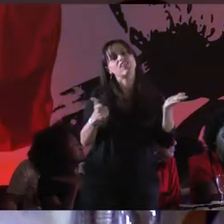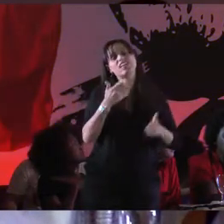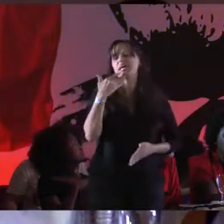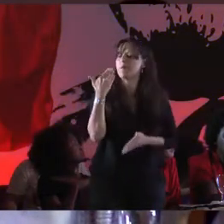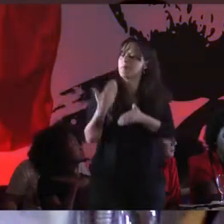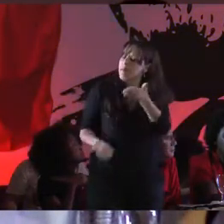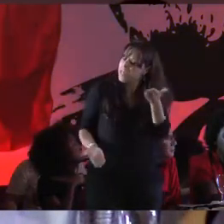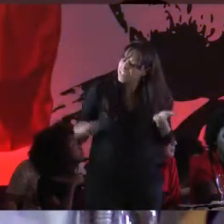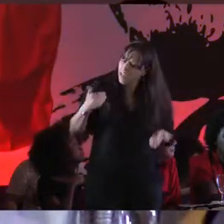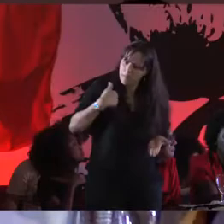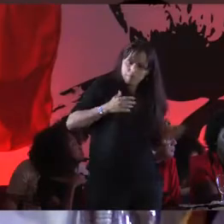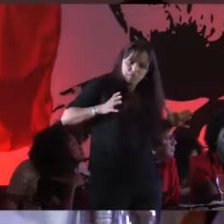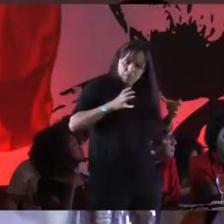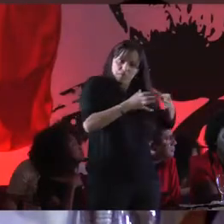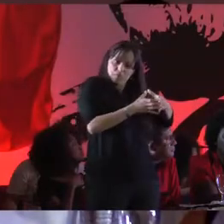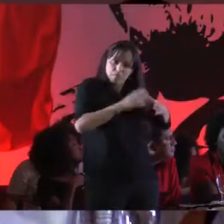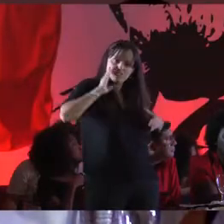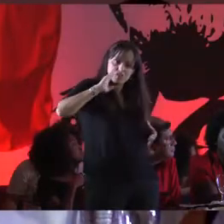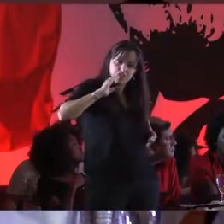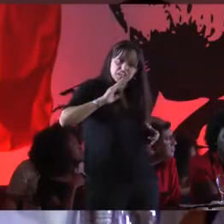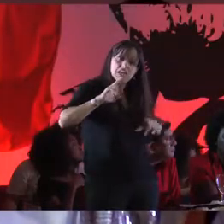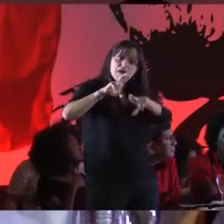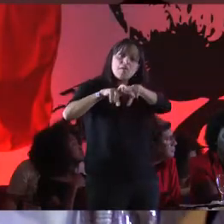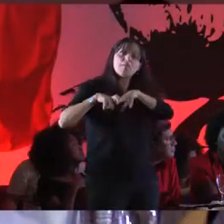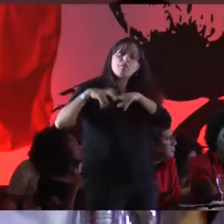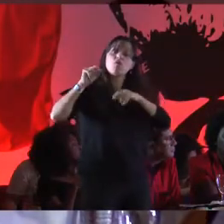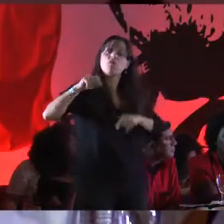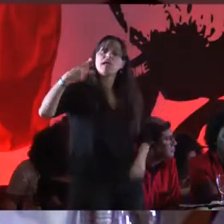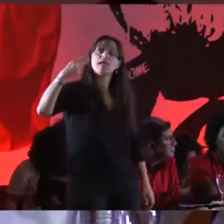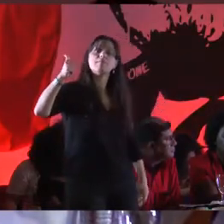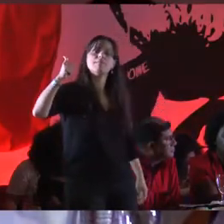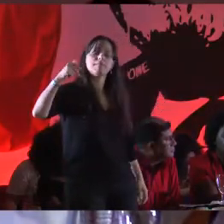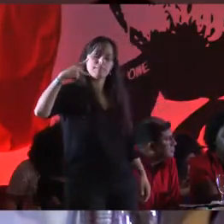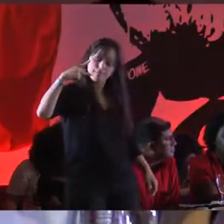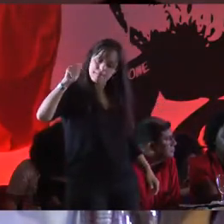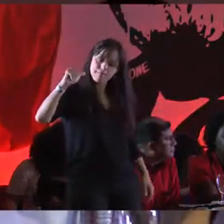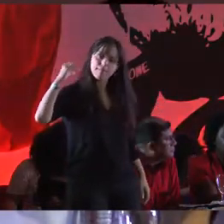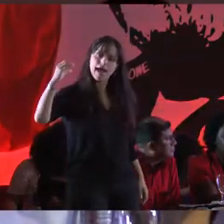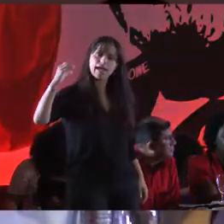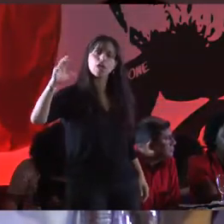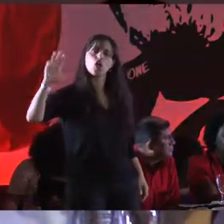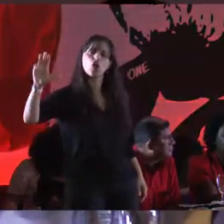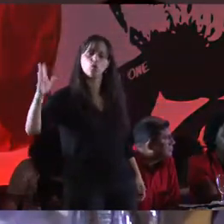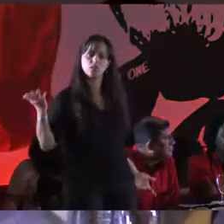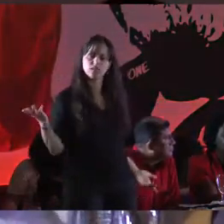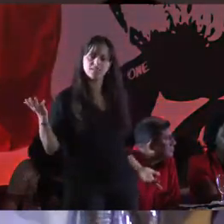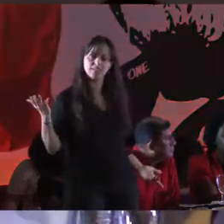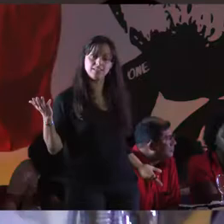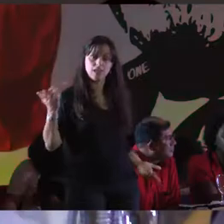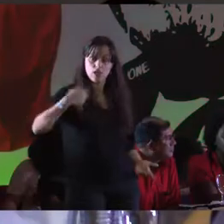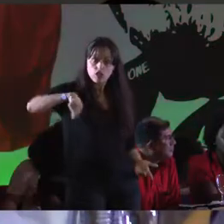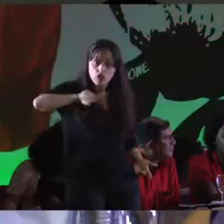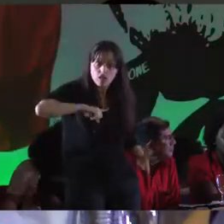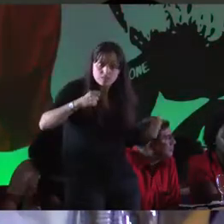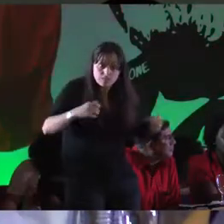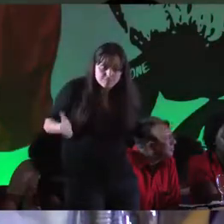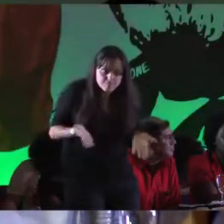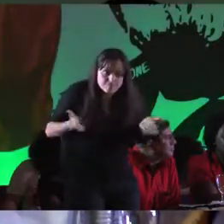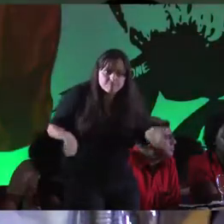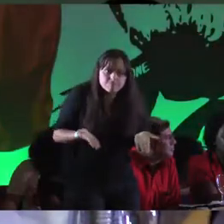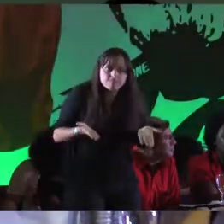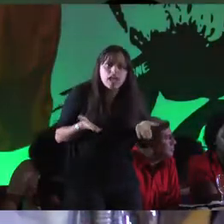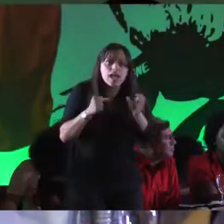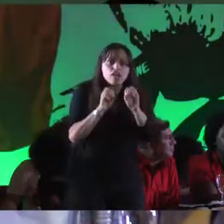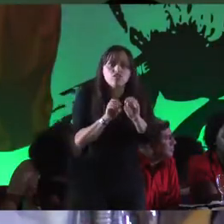homens do seu exército para as obras do PAC do presidente Lula. Nós temos que investir em educação, como fez o